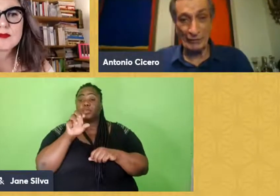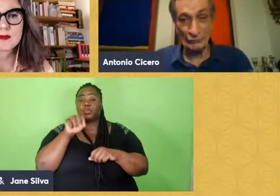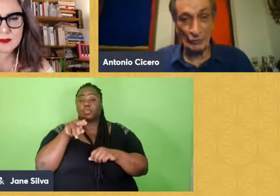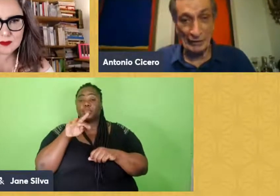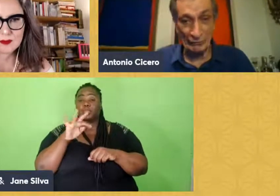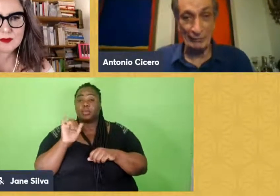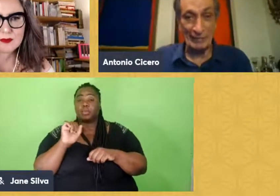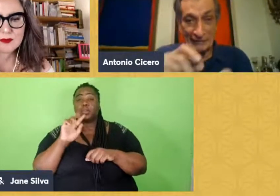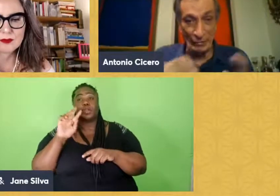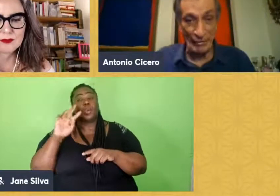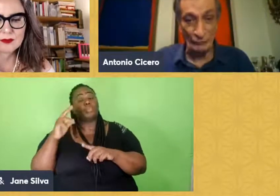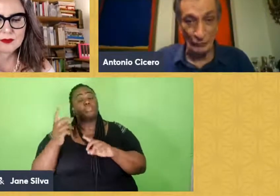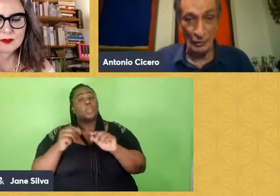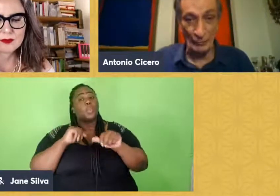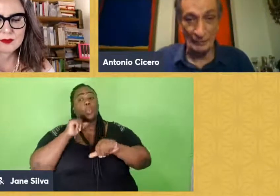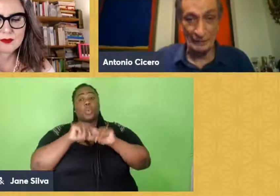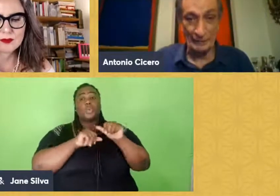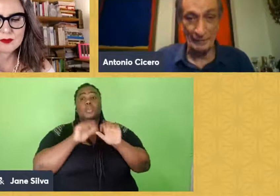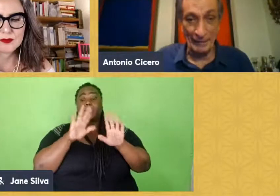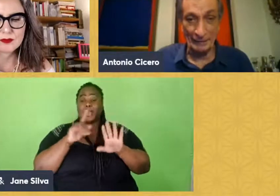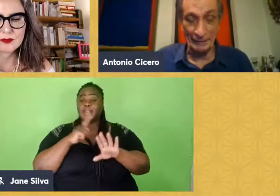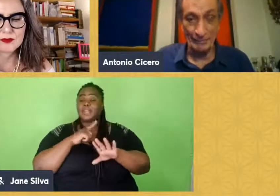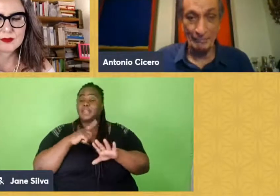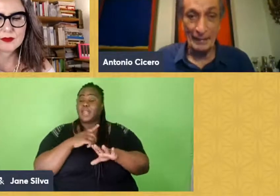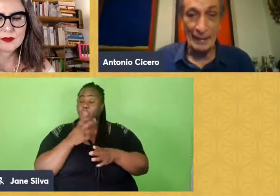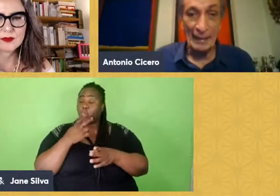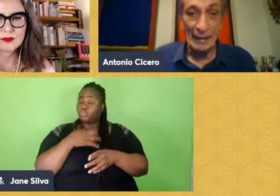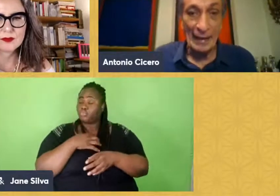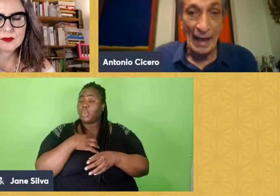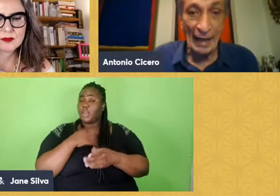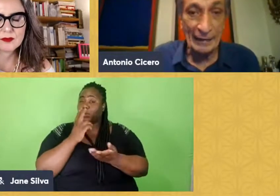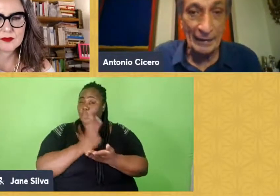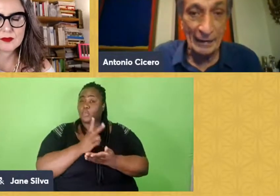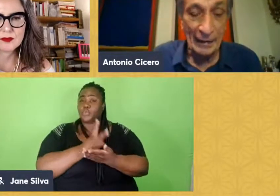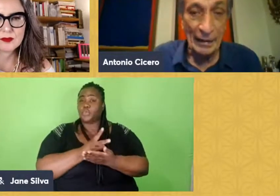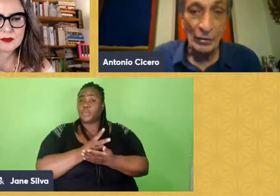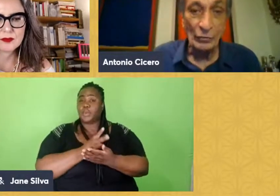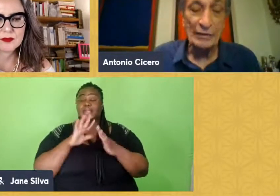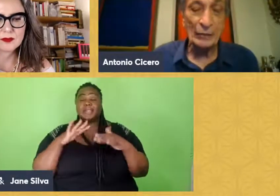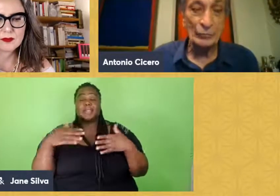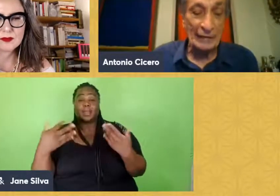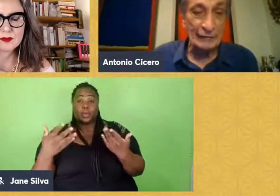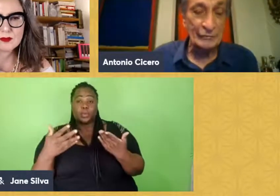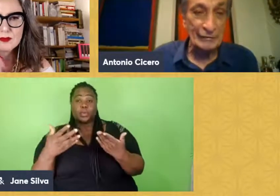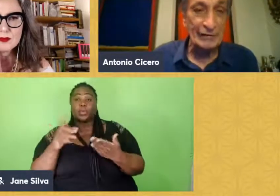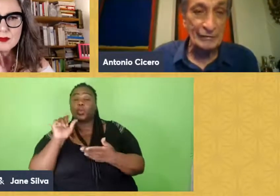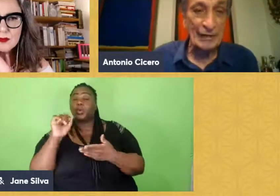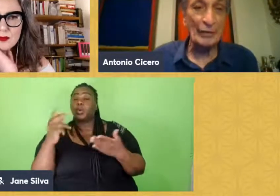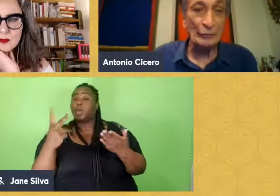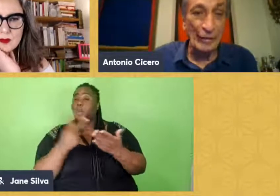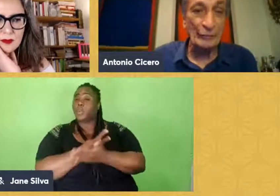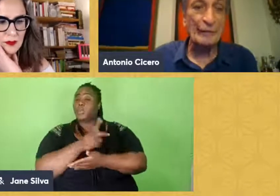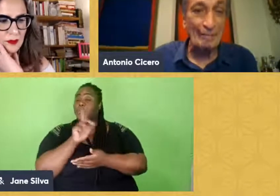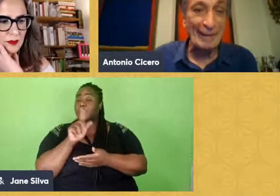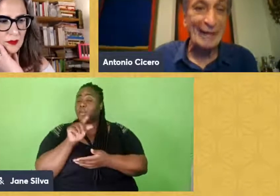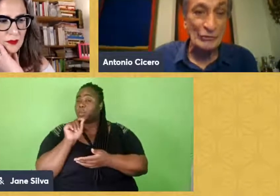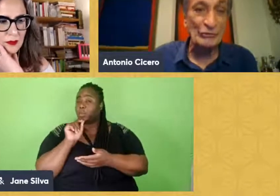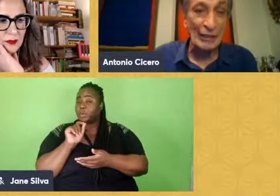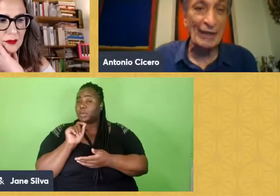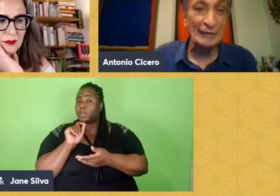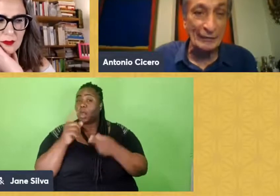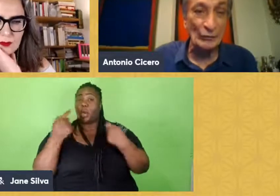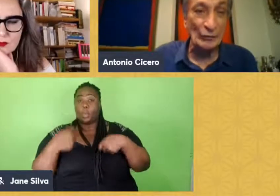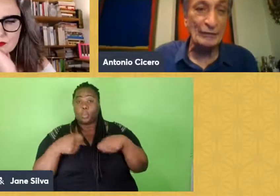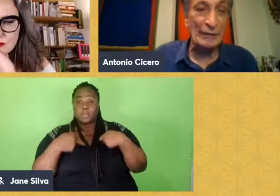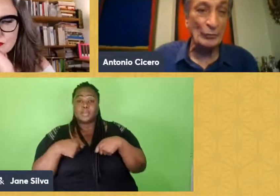coisa em verso livre, mas tem uma forma determinada. Aí, o que acontece é o seguinte, eu tenho que